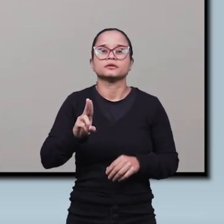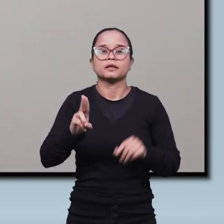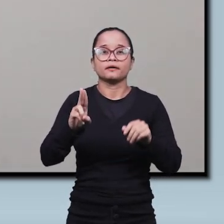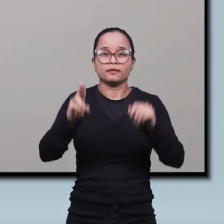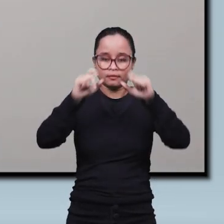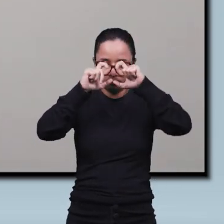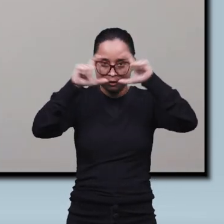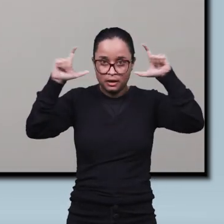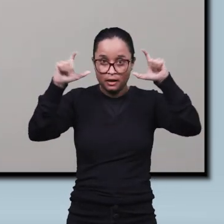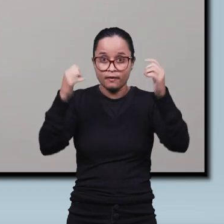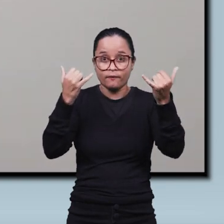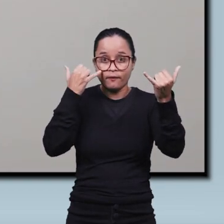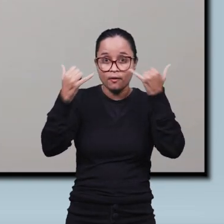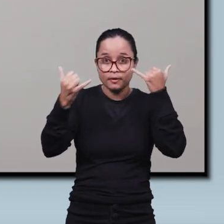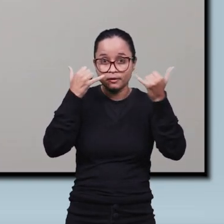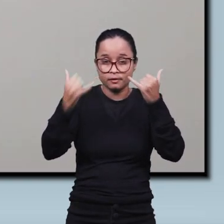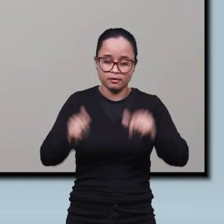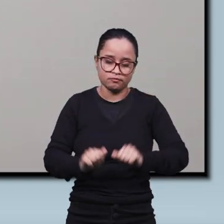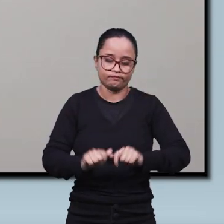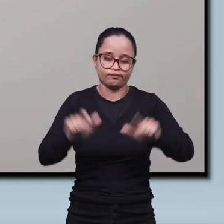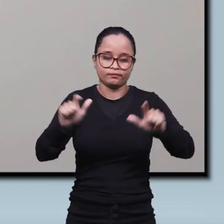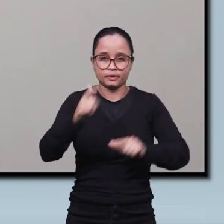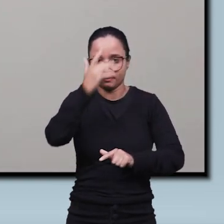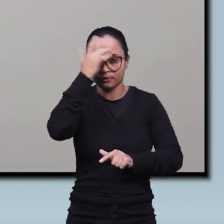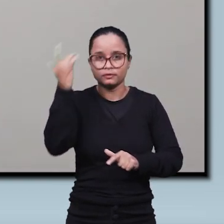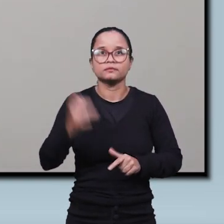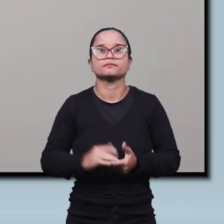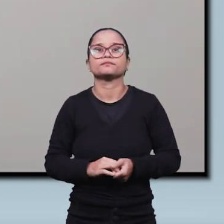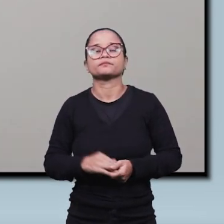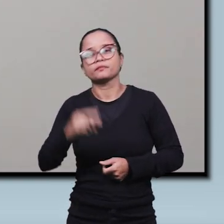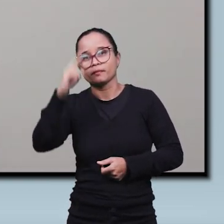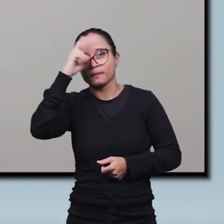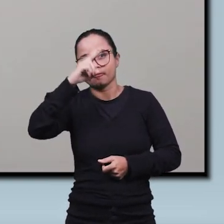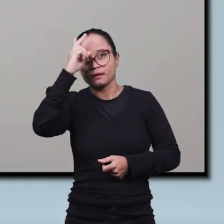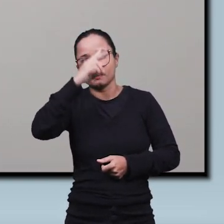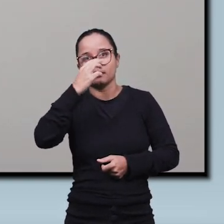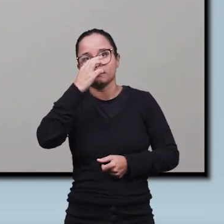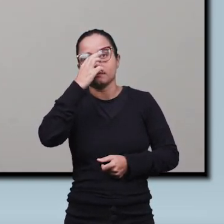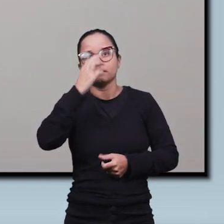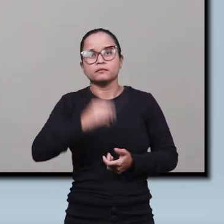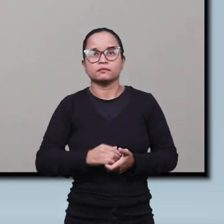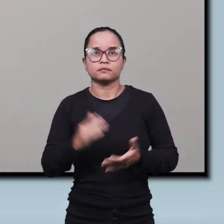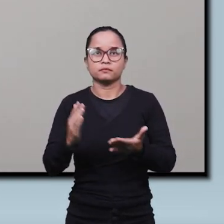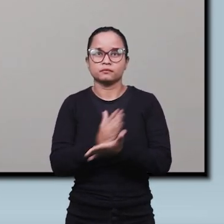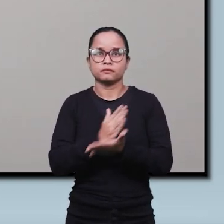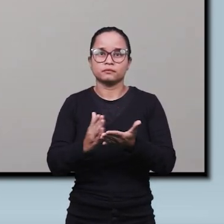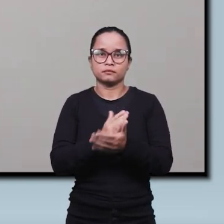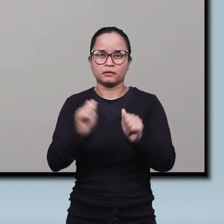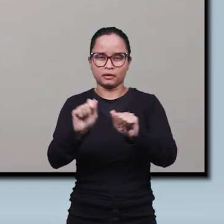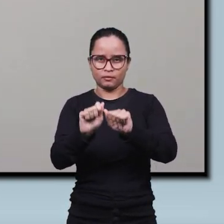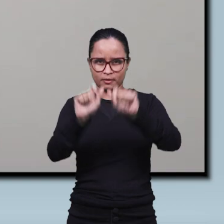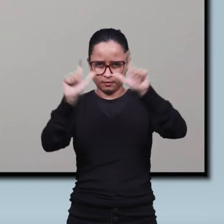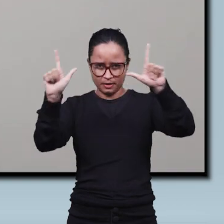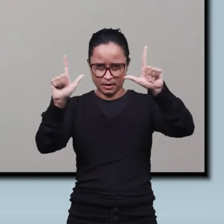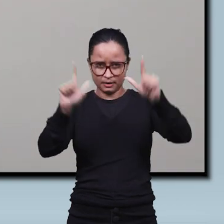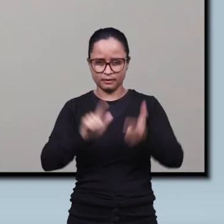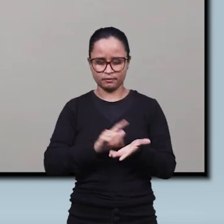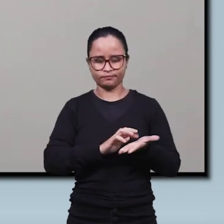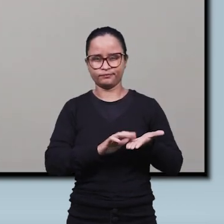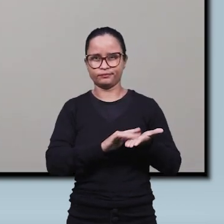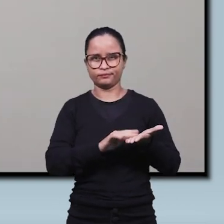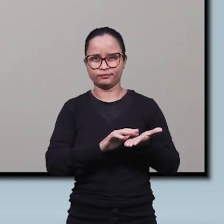a informação para quem tem baixa visão. Lembra lá algumas placas em braille,